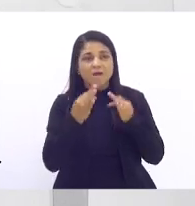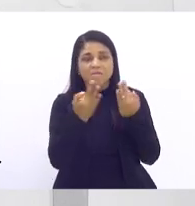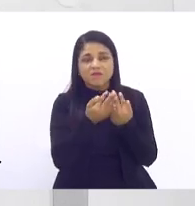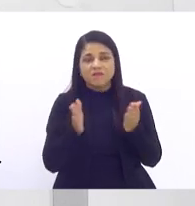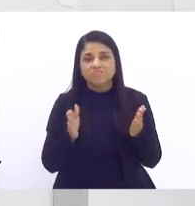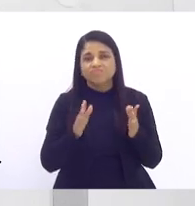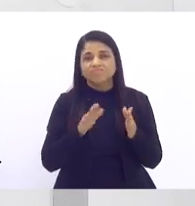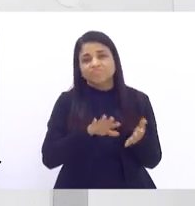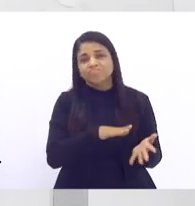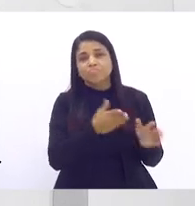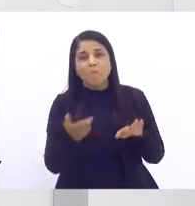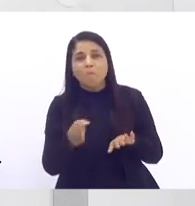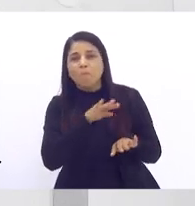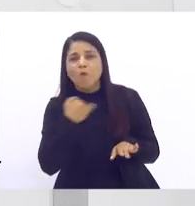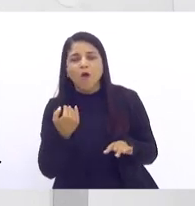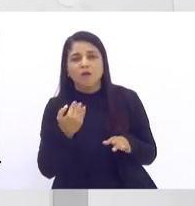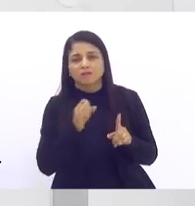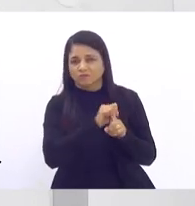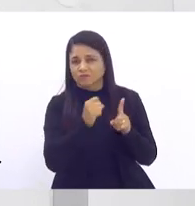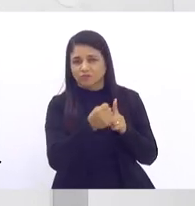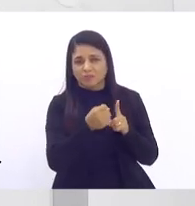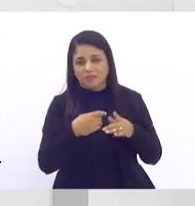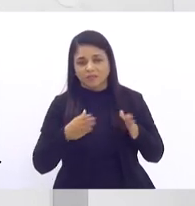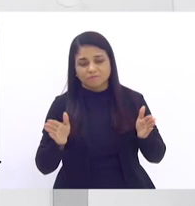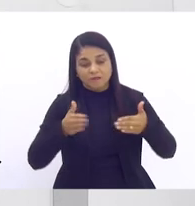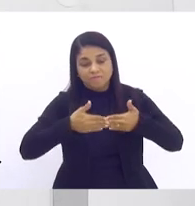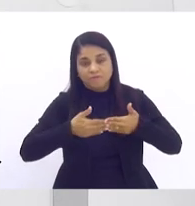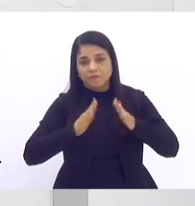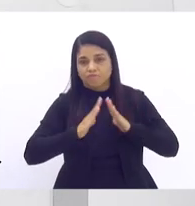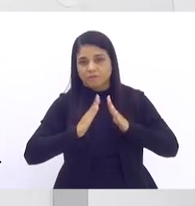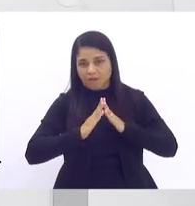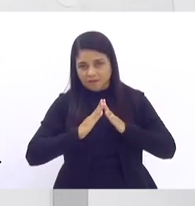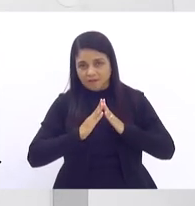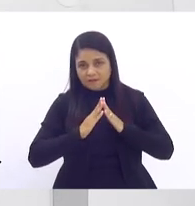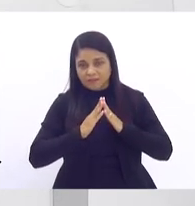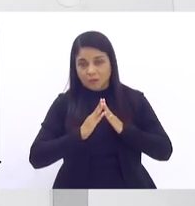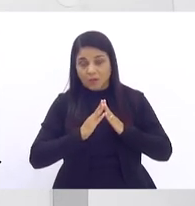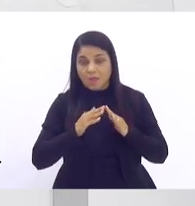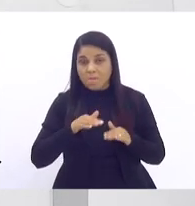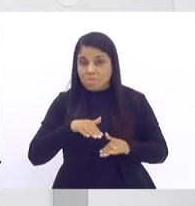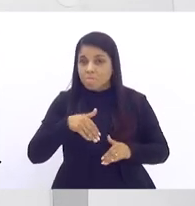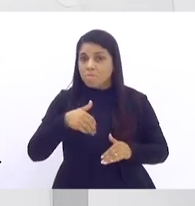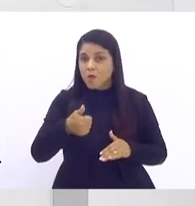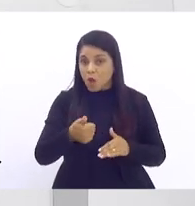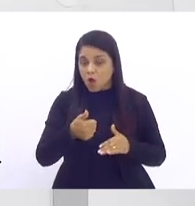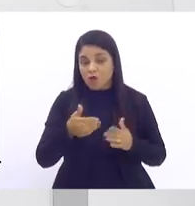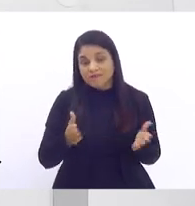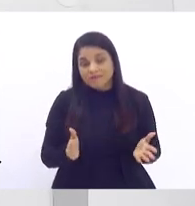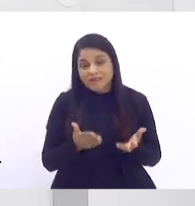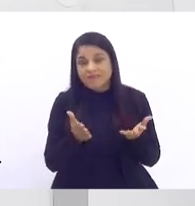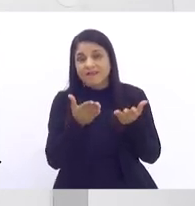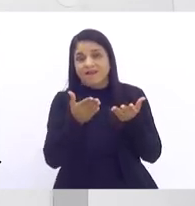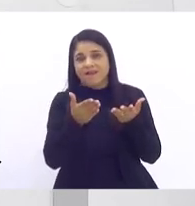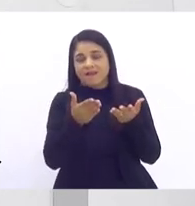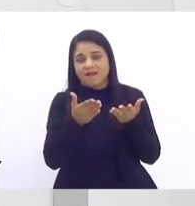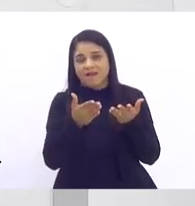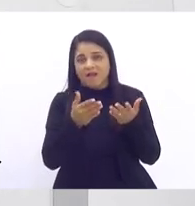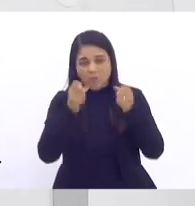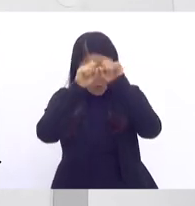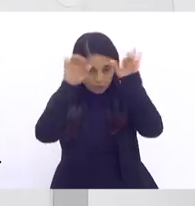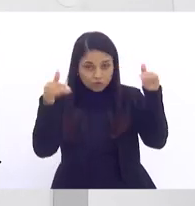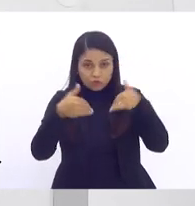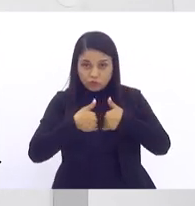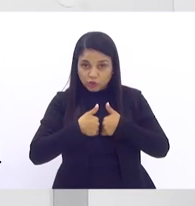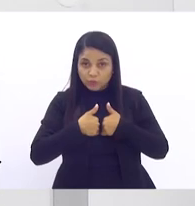amanhã é muito muito maior do que tratar então é mil vezes melhor tratá-los do que não tratá-los